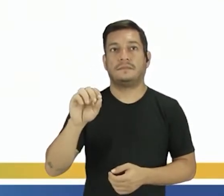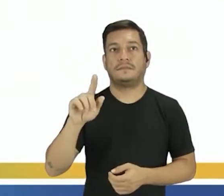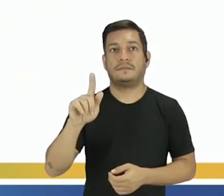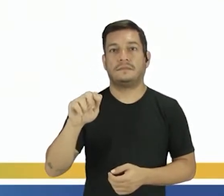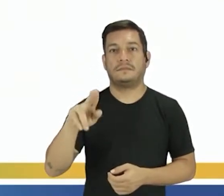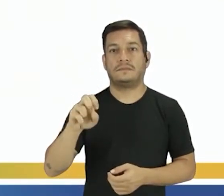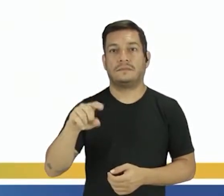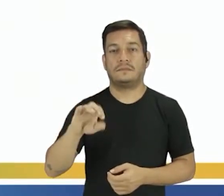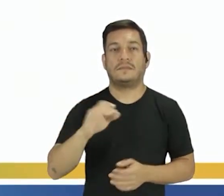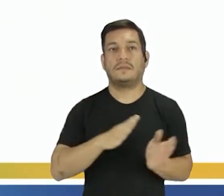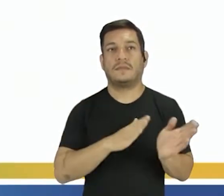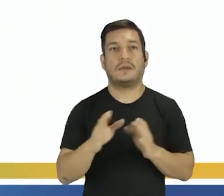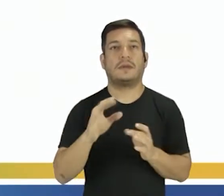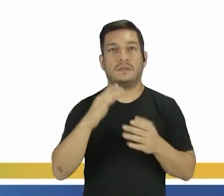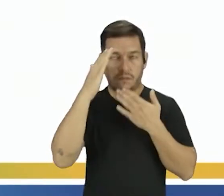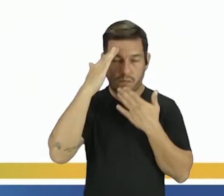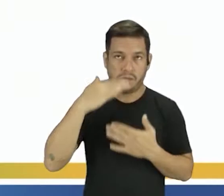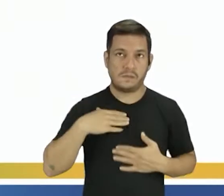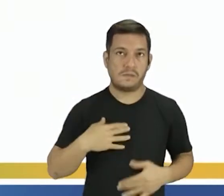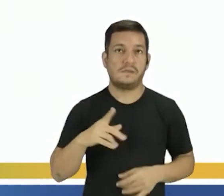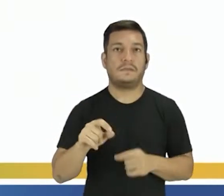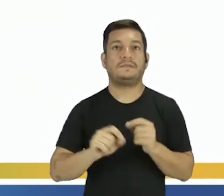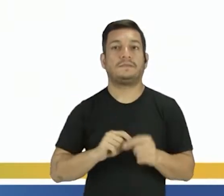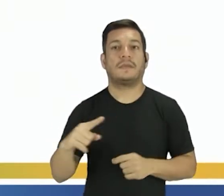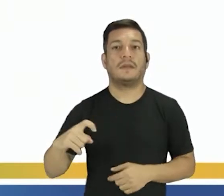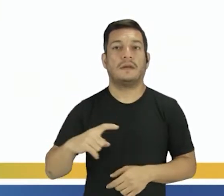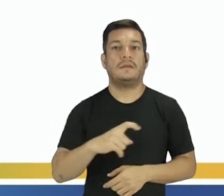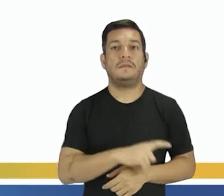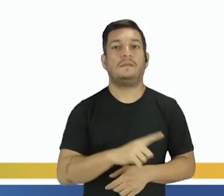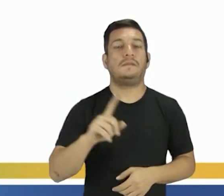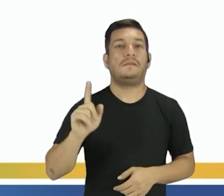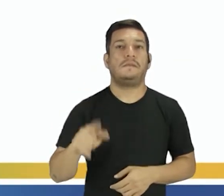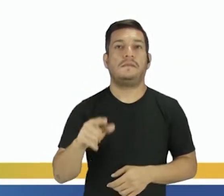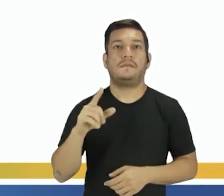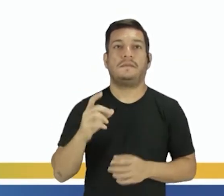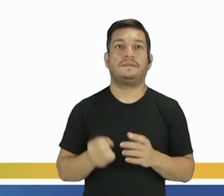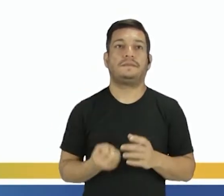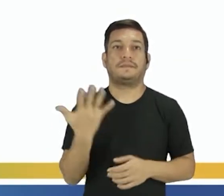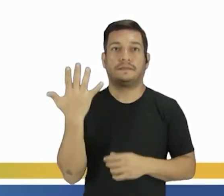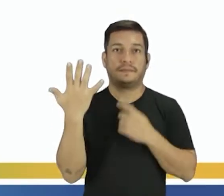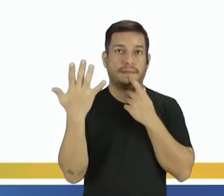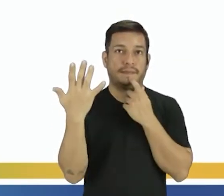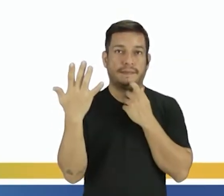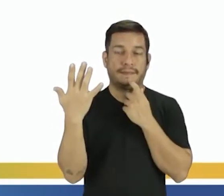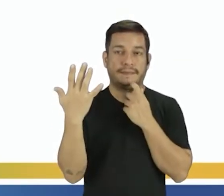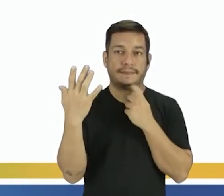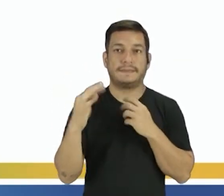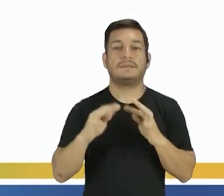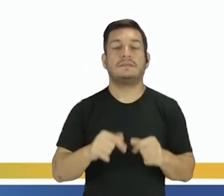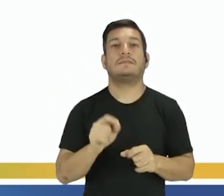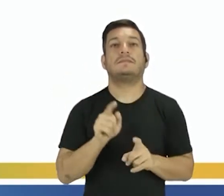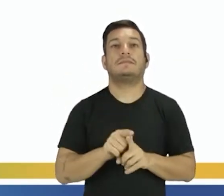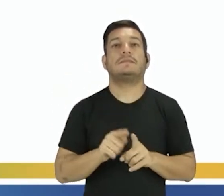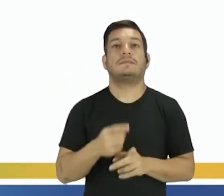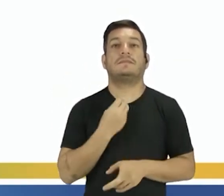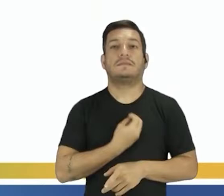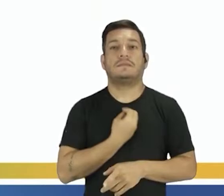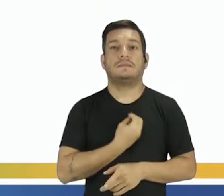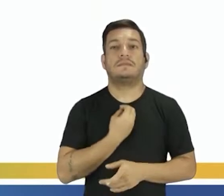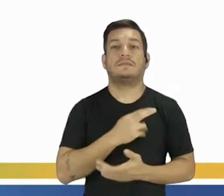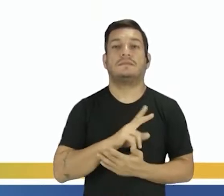pelo qual os organismos vão formar os seus gametas, A gametogênese ocorre também em todos os organismos